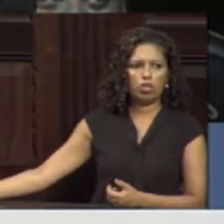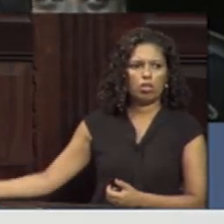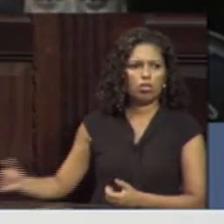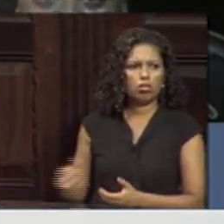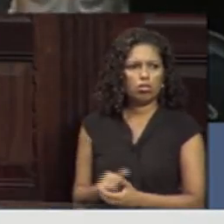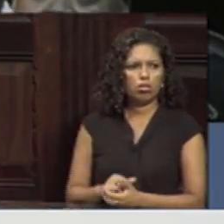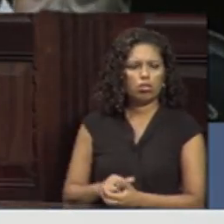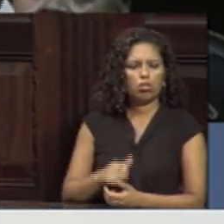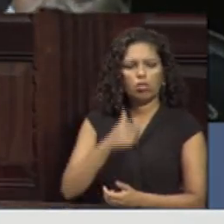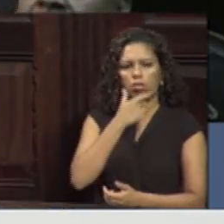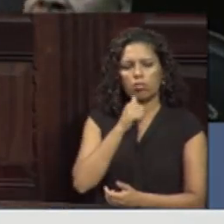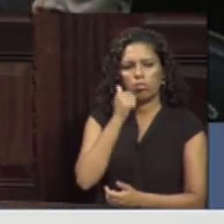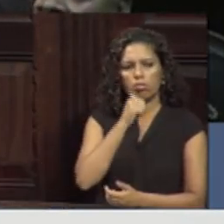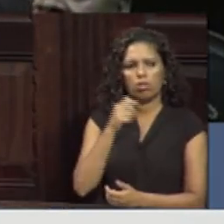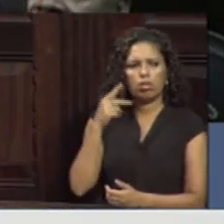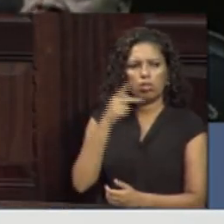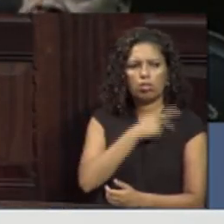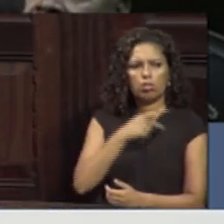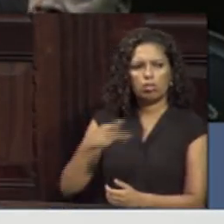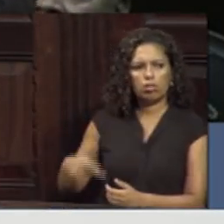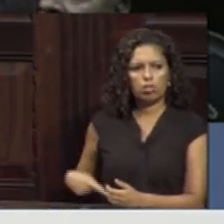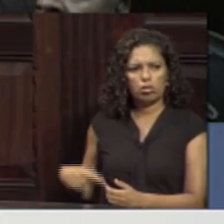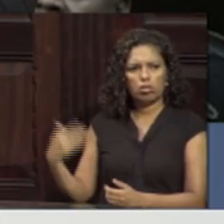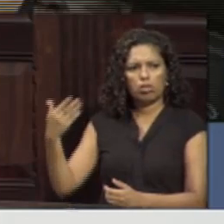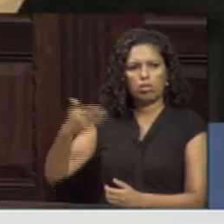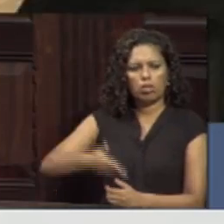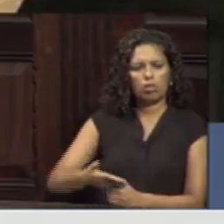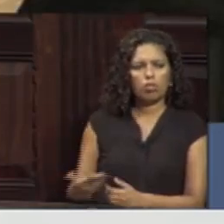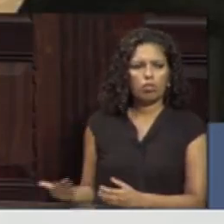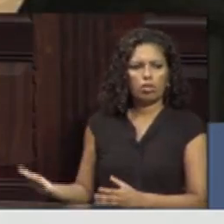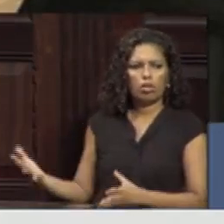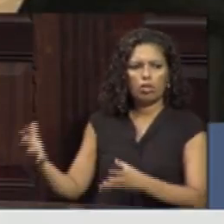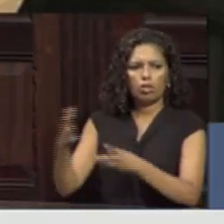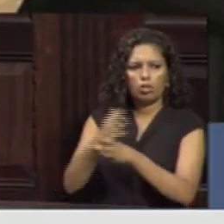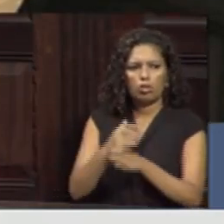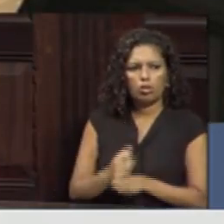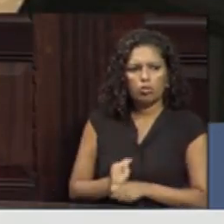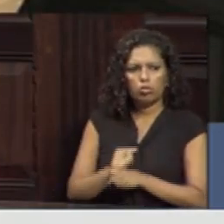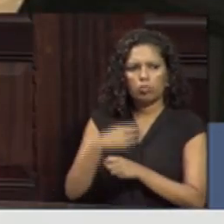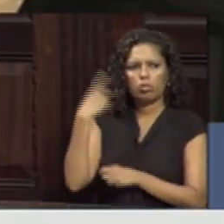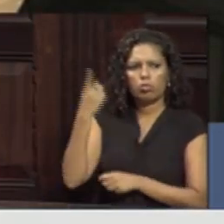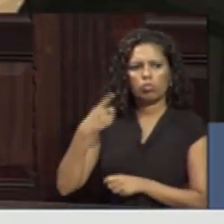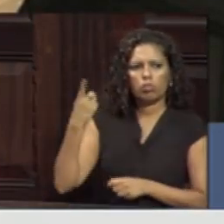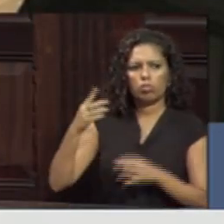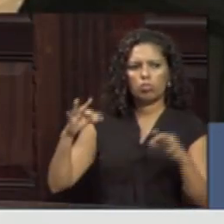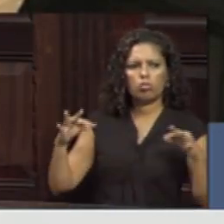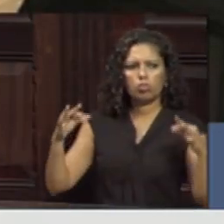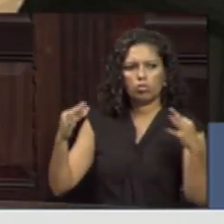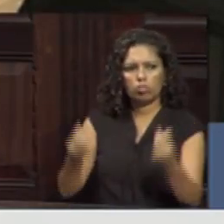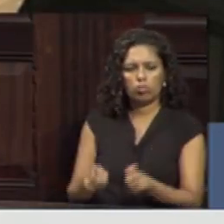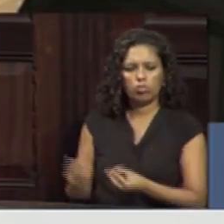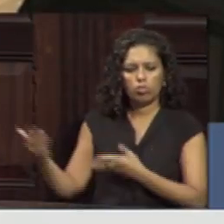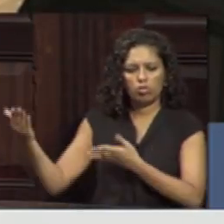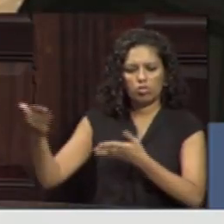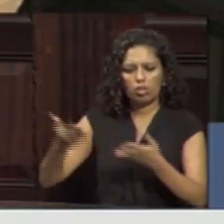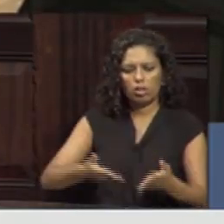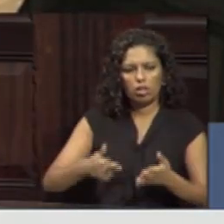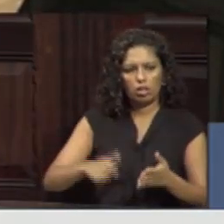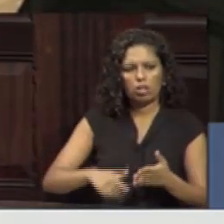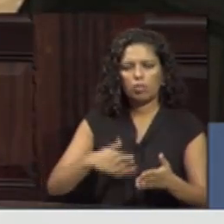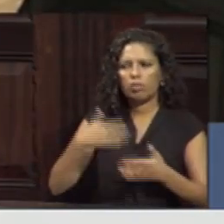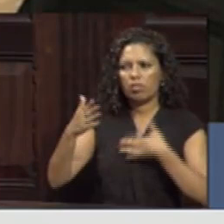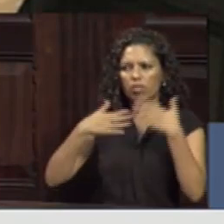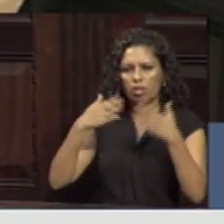Senhor presidente, venho aqui ao microfone me somar aos deputados e deputadas que me antecederam para